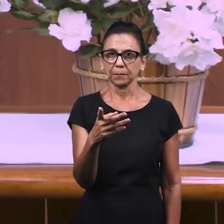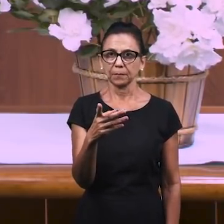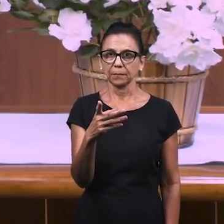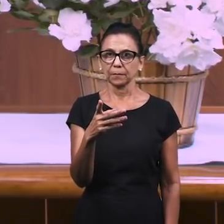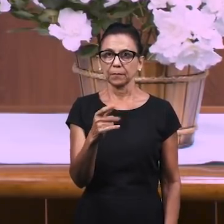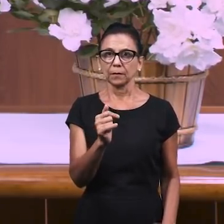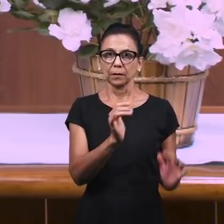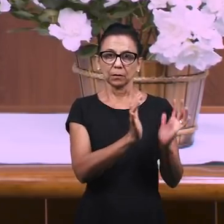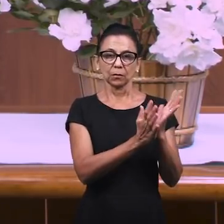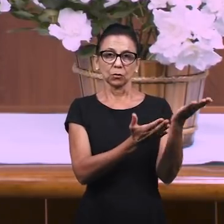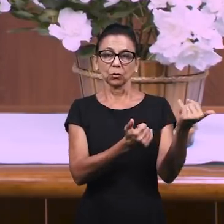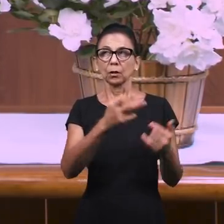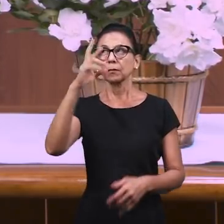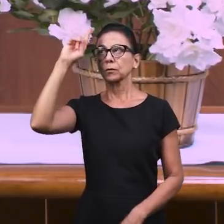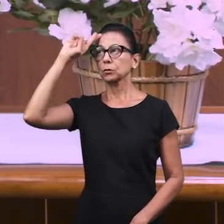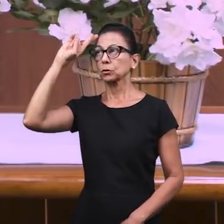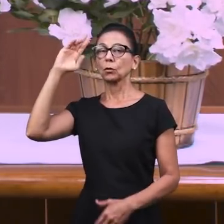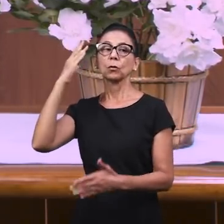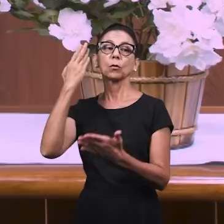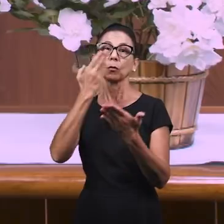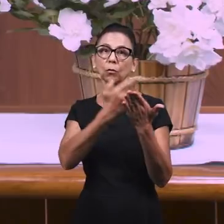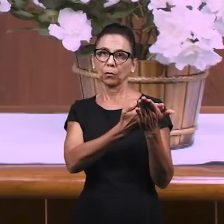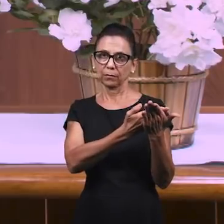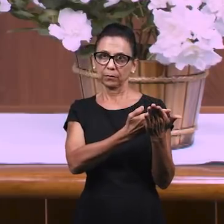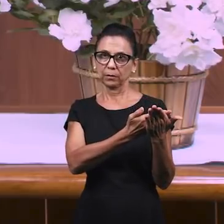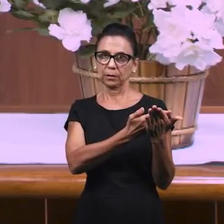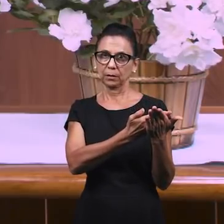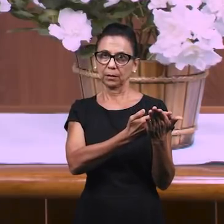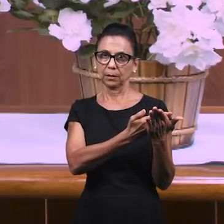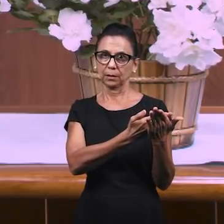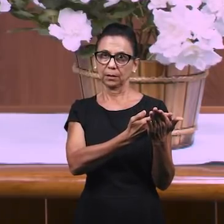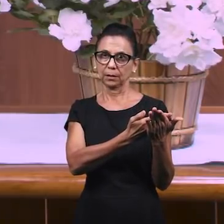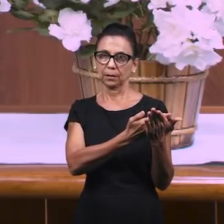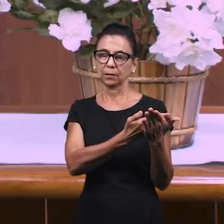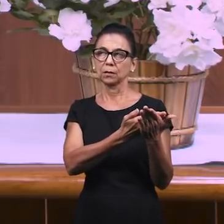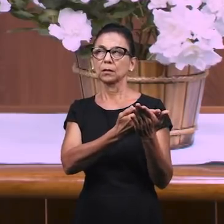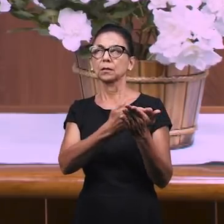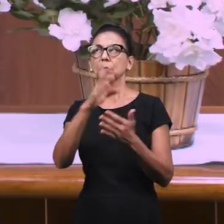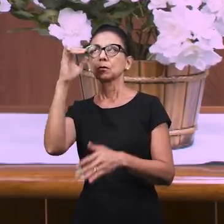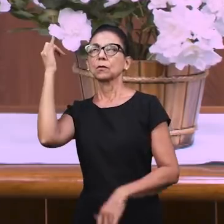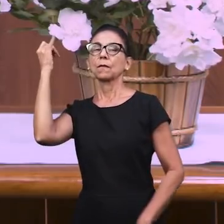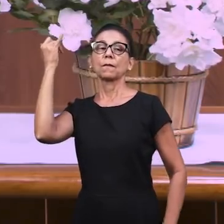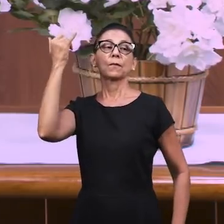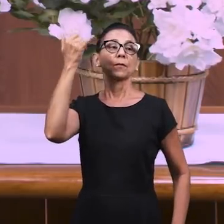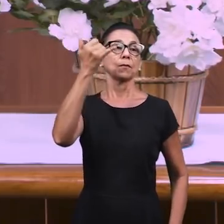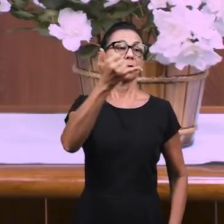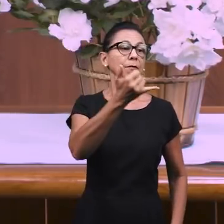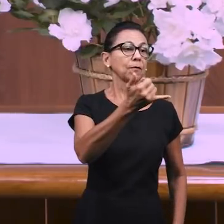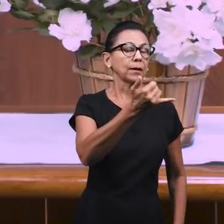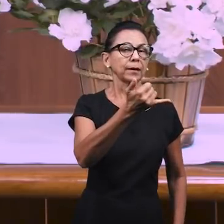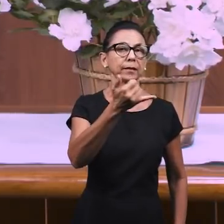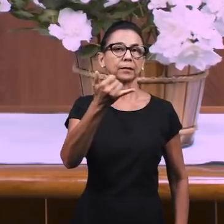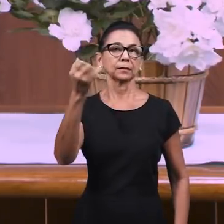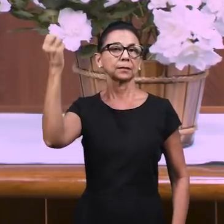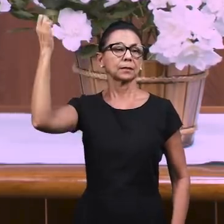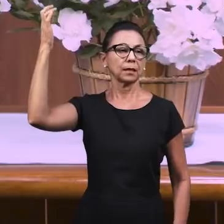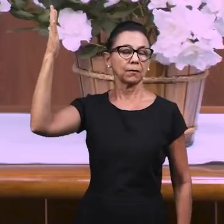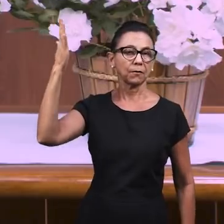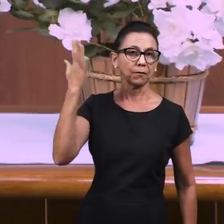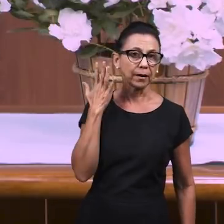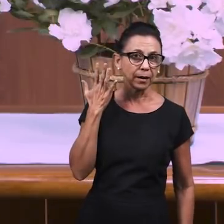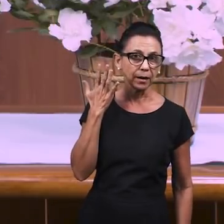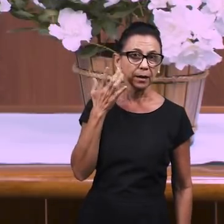confia nos jovens. O Senhor se revela aos jovens, aqueles que